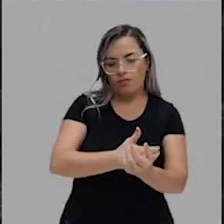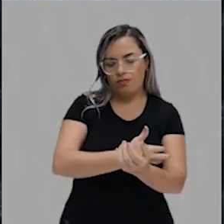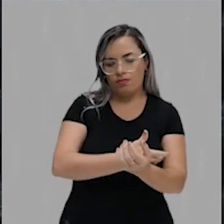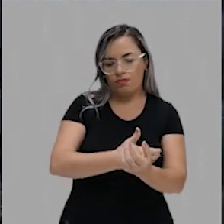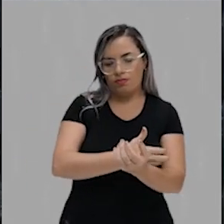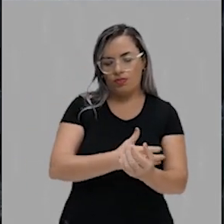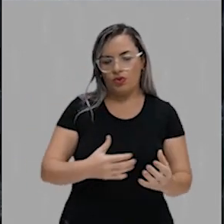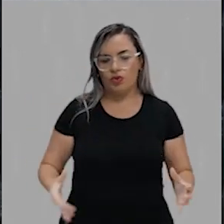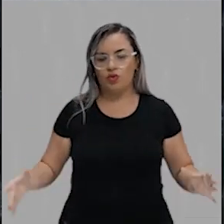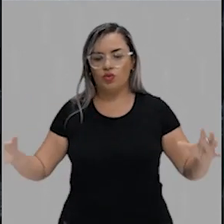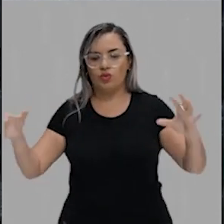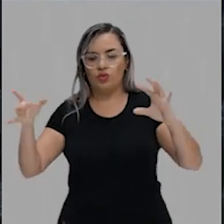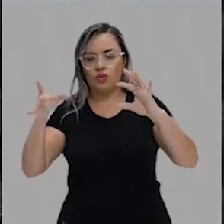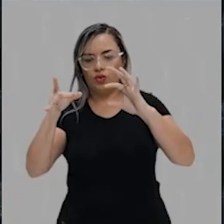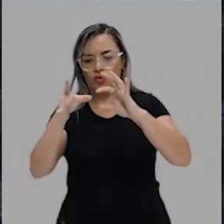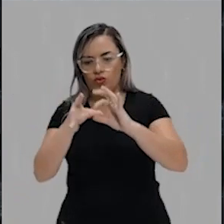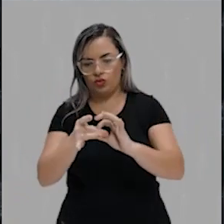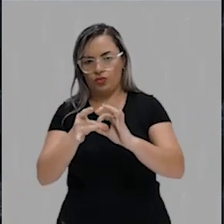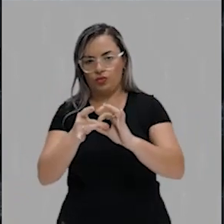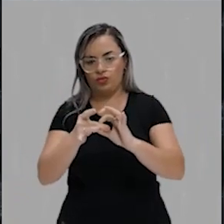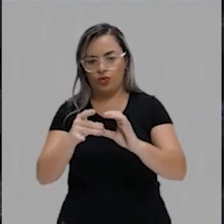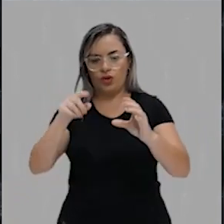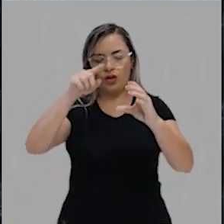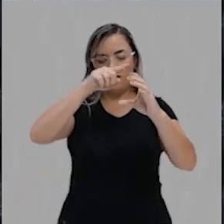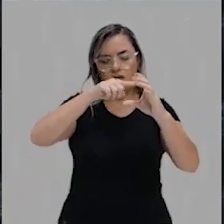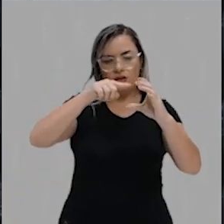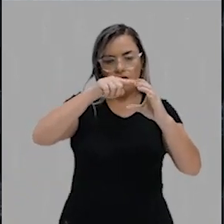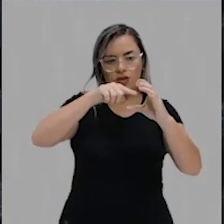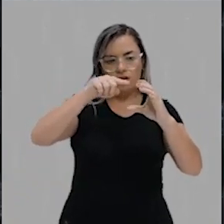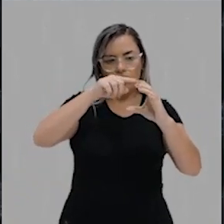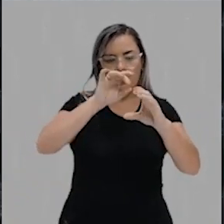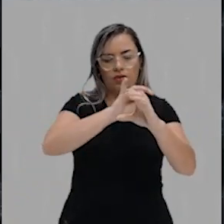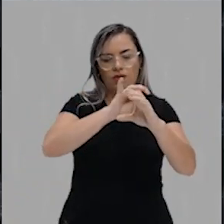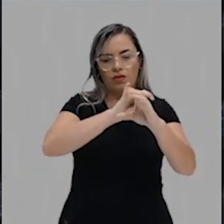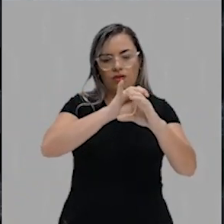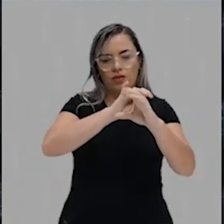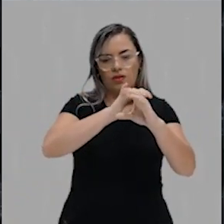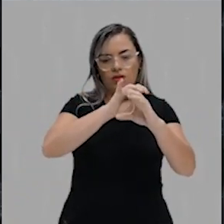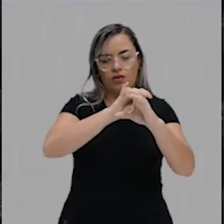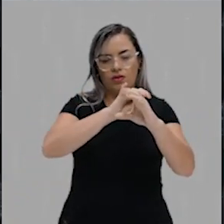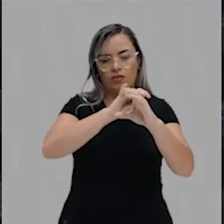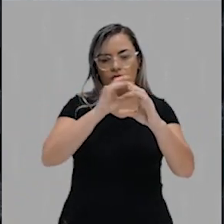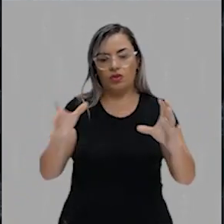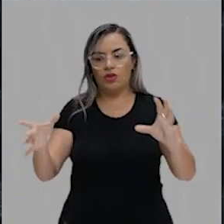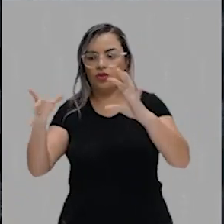o monóxido de carbono. Então, elas não se separam mais. Se elas